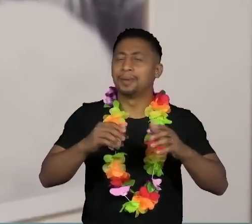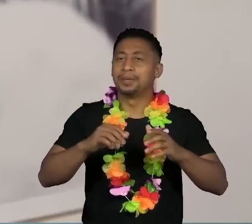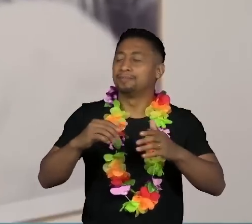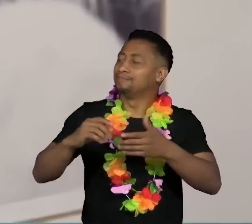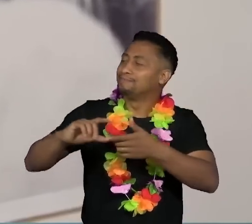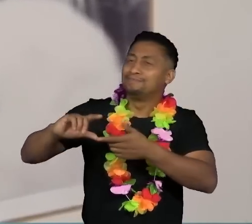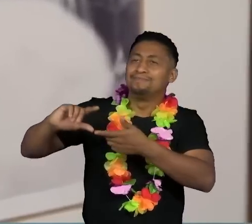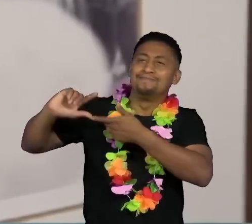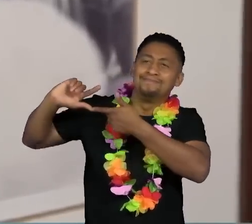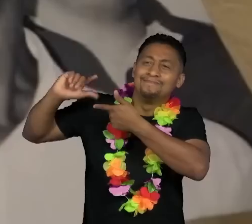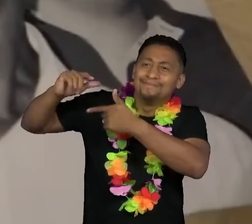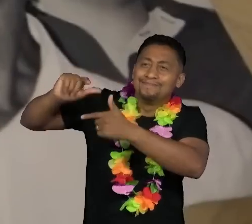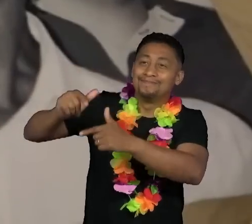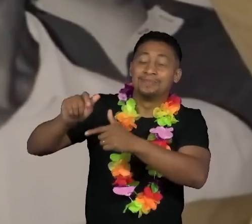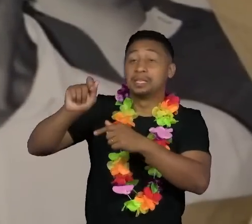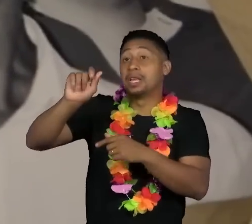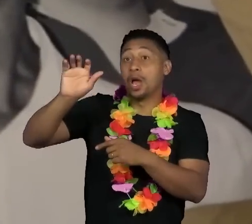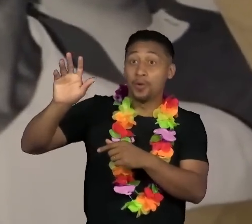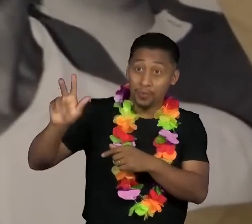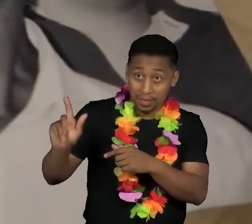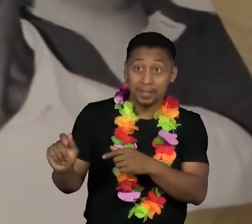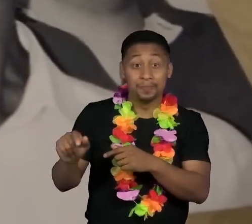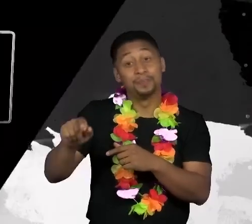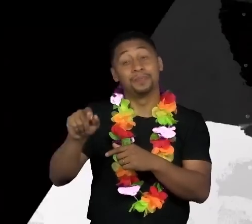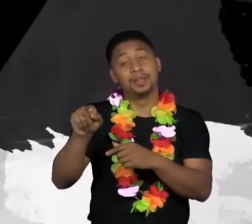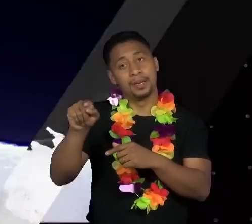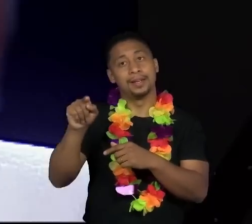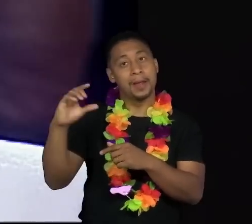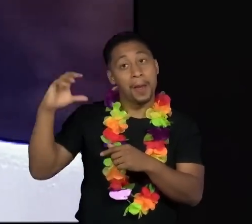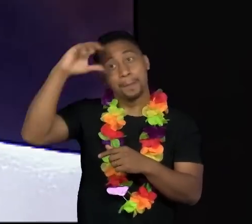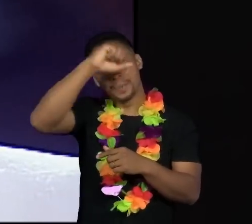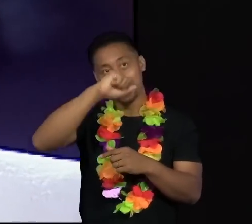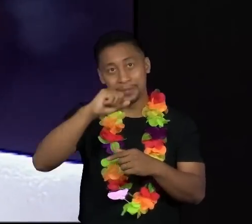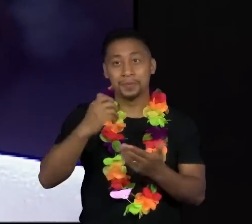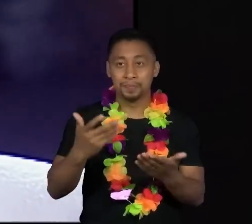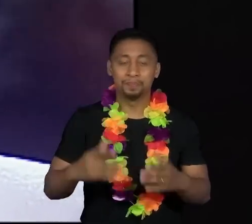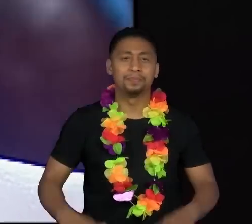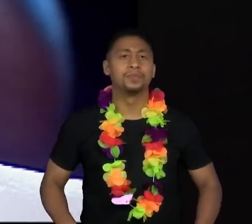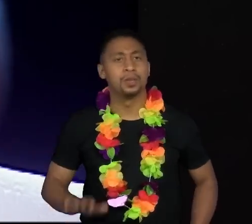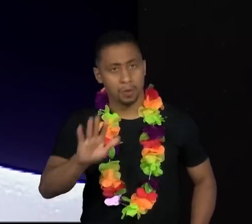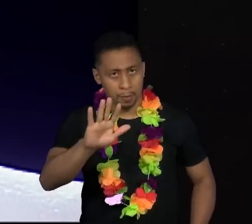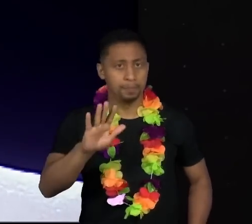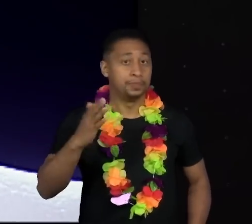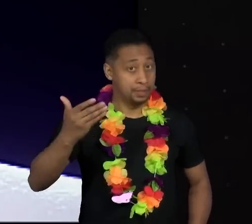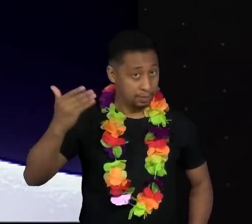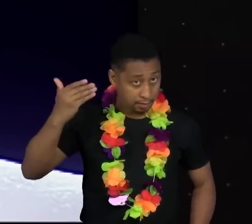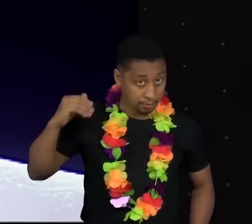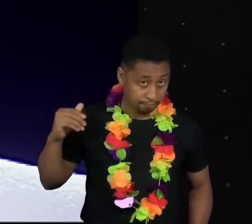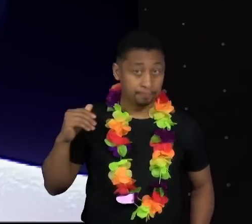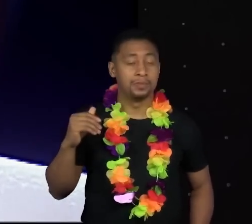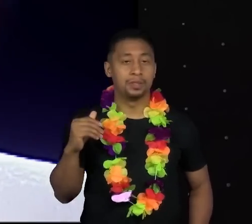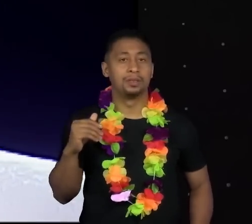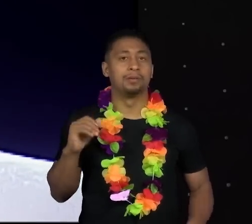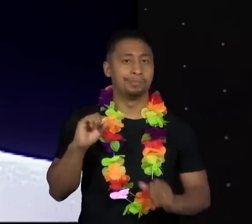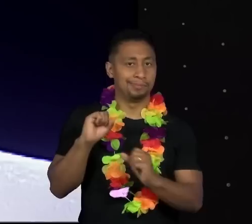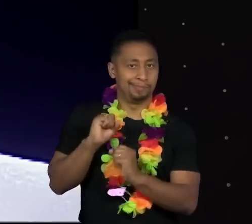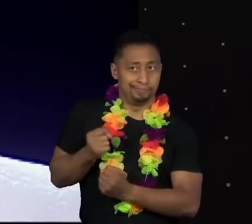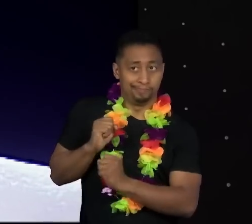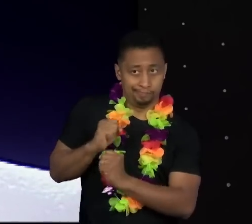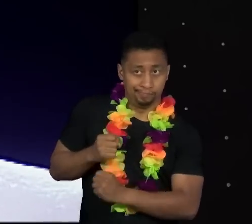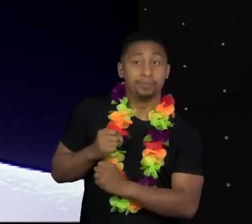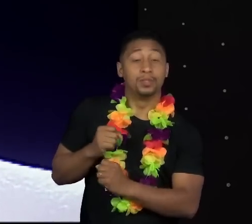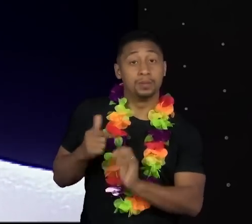ancestrais africanas, né, onde esse menino aprende essas manifestações. Pirapora do Bom Jesus, lá onde que nasceu o samba, o jongo,